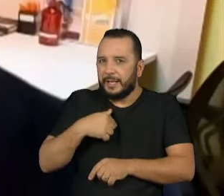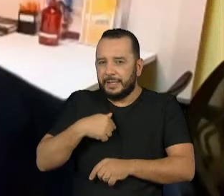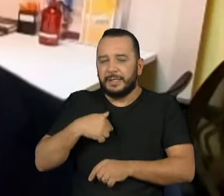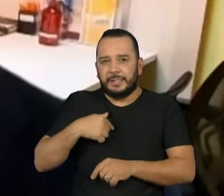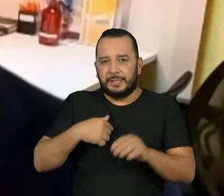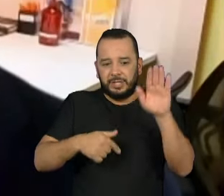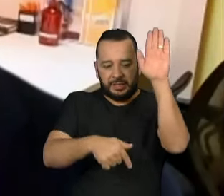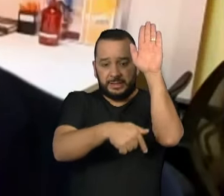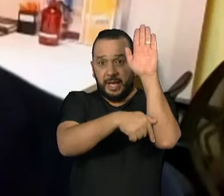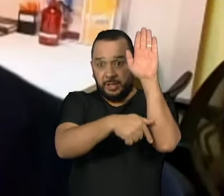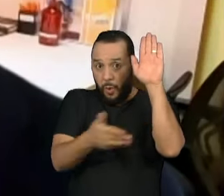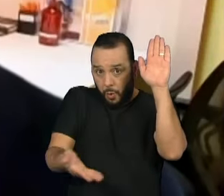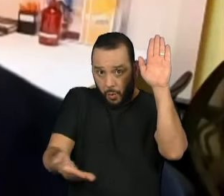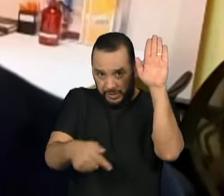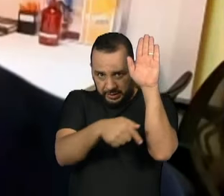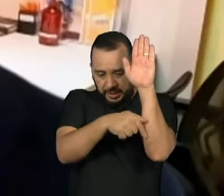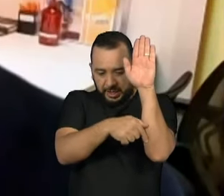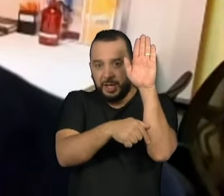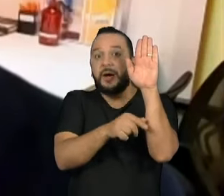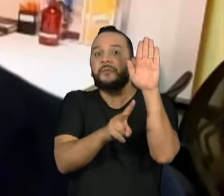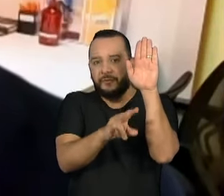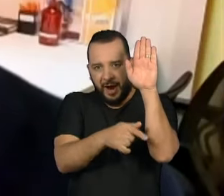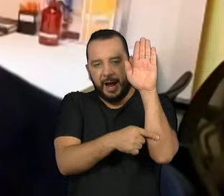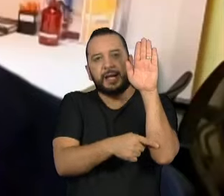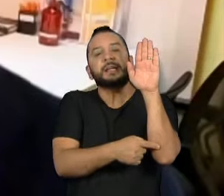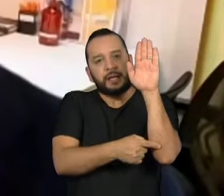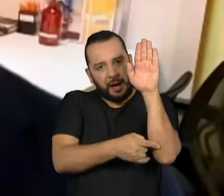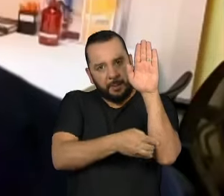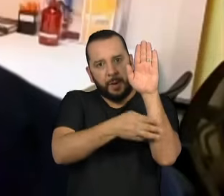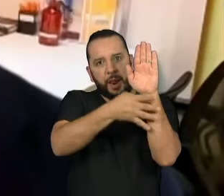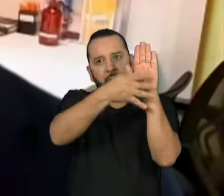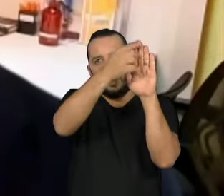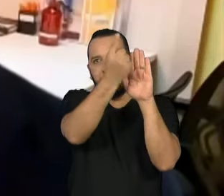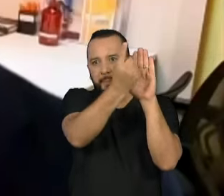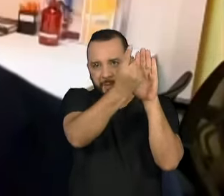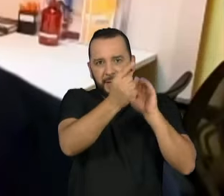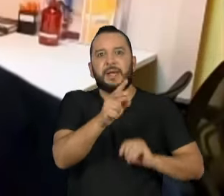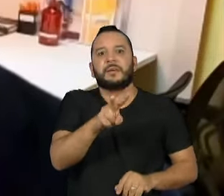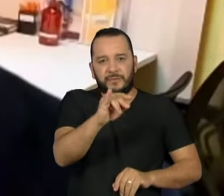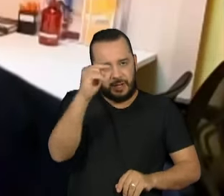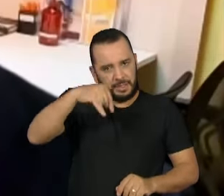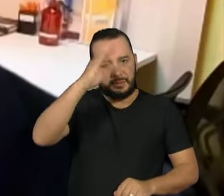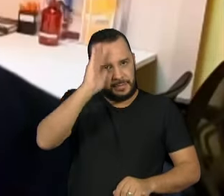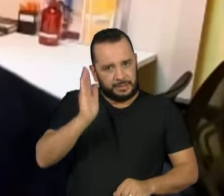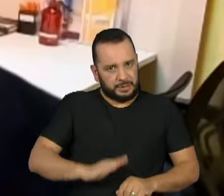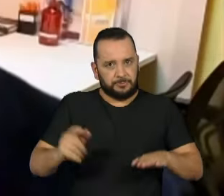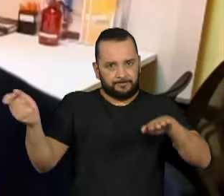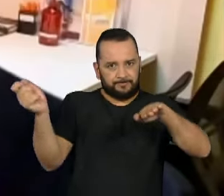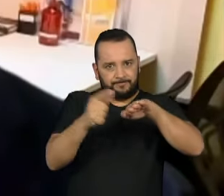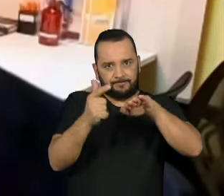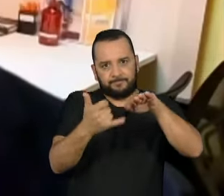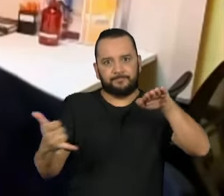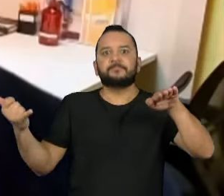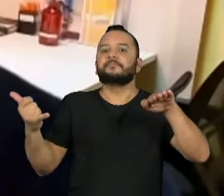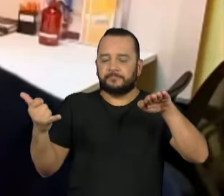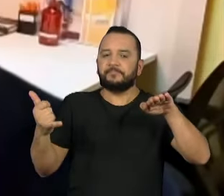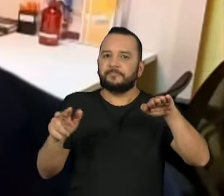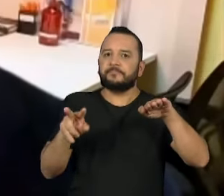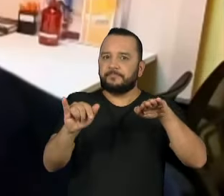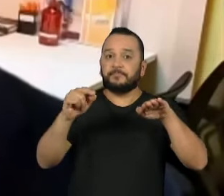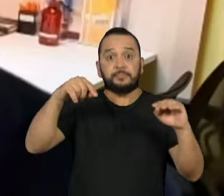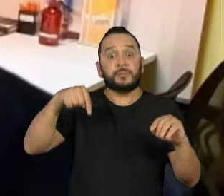7ª posição para a 1ª posição, quer dizer, se tornar a fonte número 1 de geração de energia elétrica no Brasil e